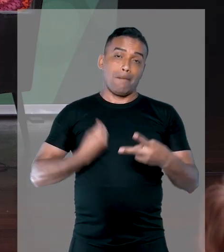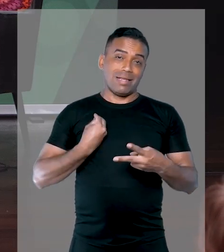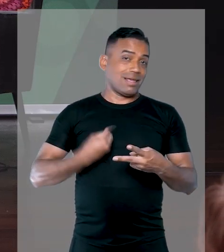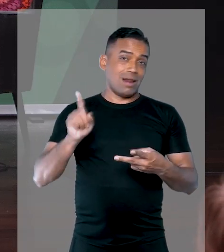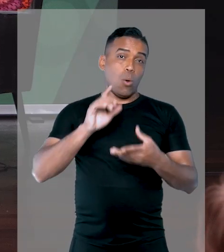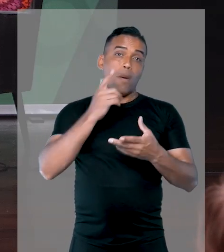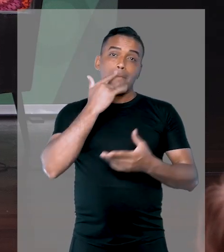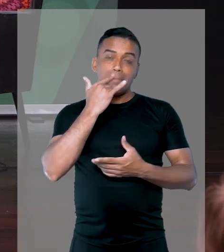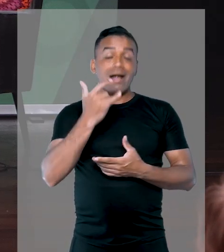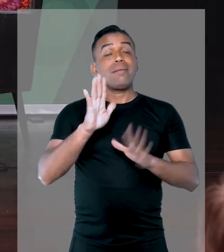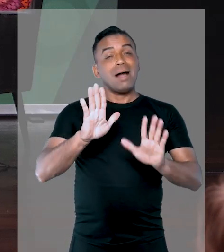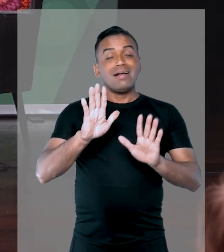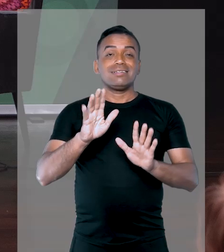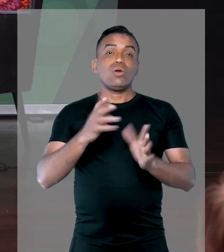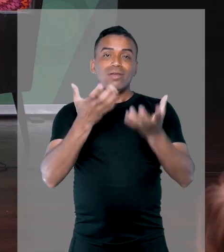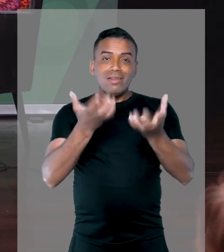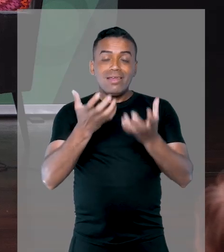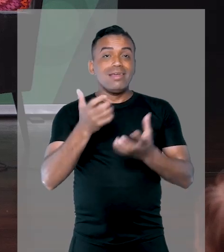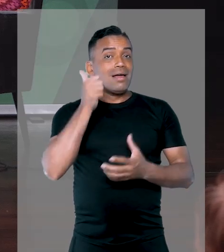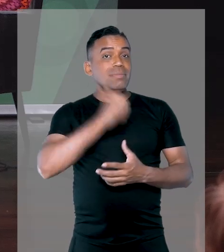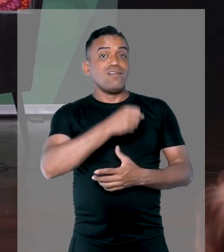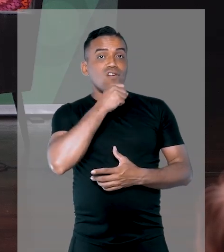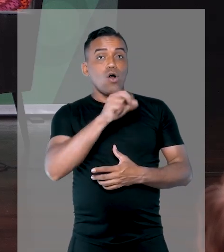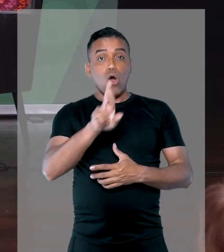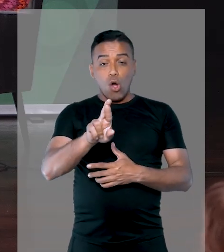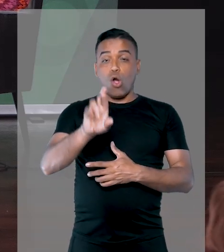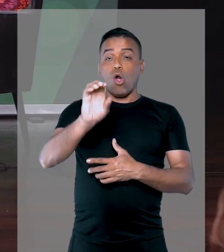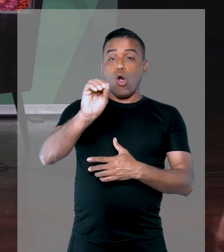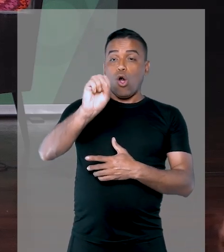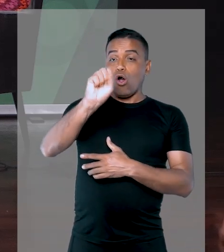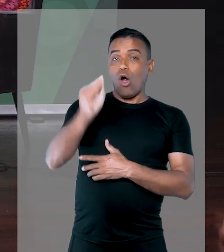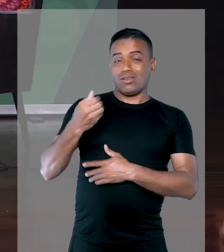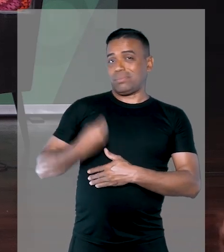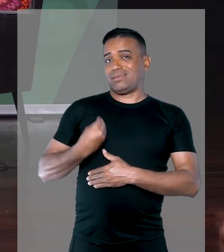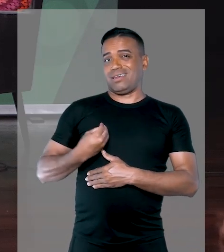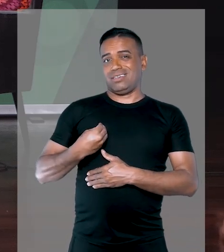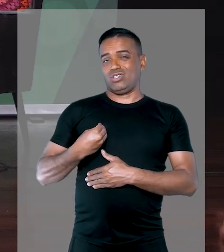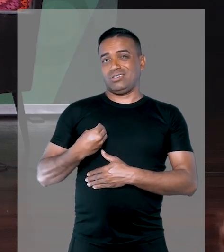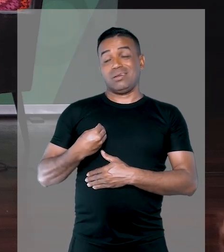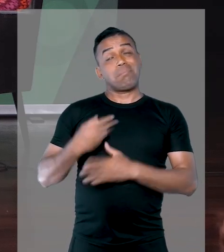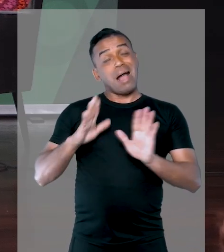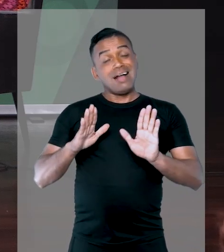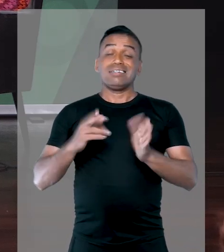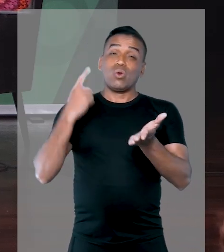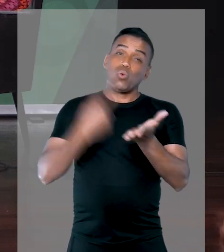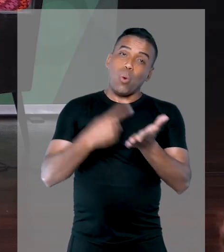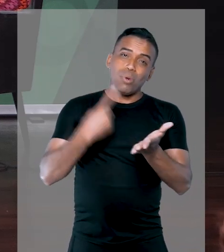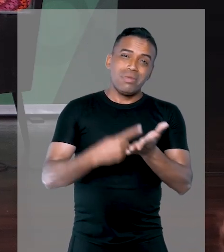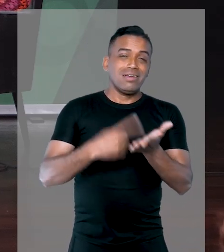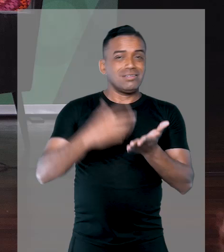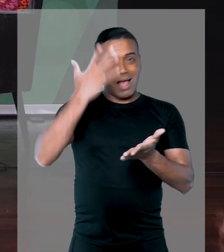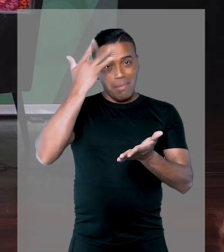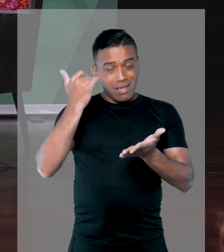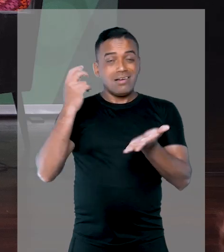queria que a minha avó, Rosa, estivesse presente aqui. Minha avó Gilce está, mas a minha avó ela não pôde estar presente porque ela tem um compromisso muito cedo amanhã